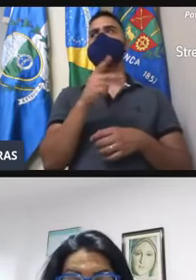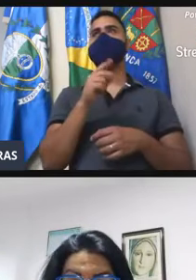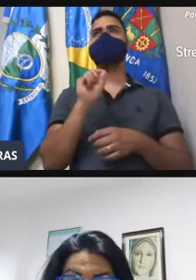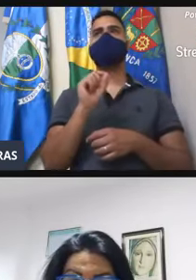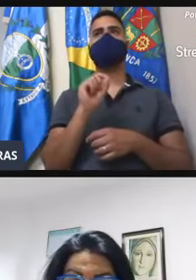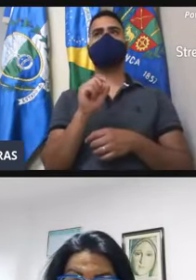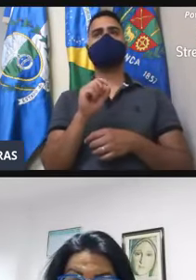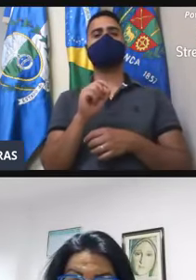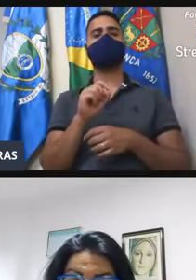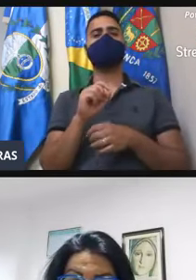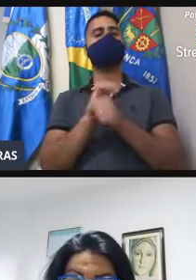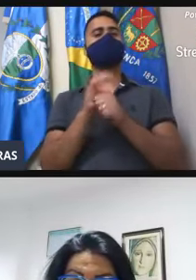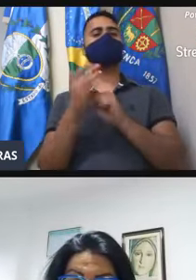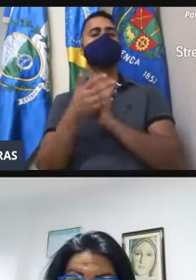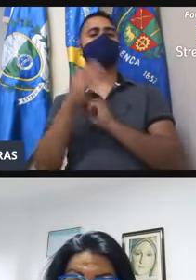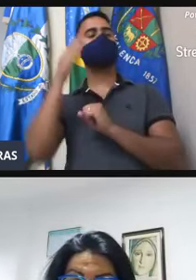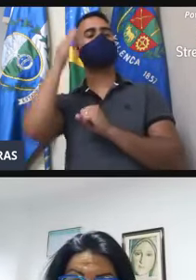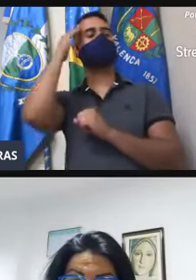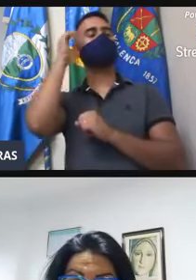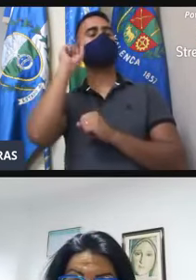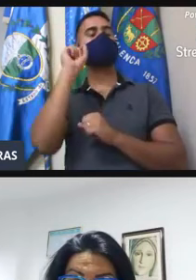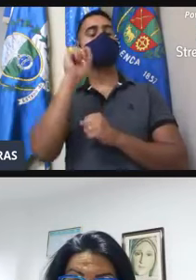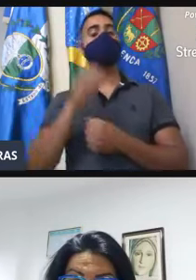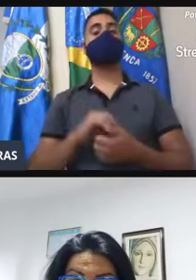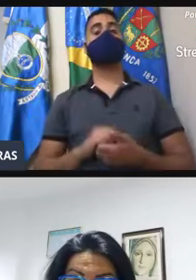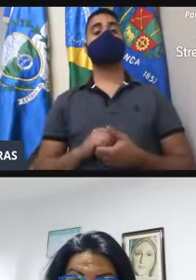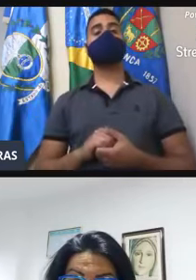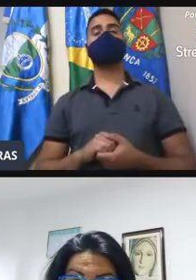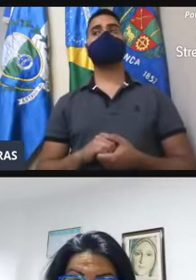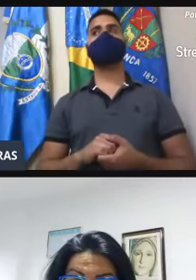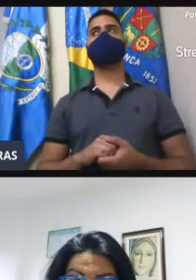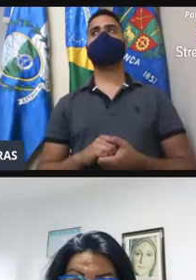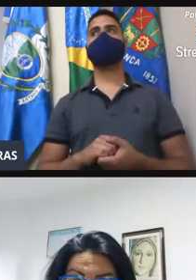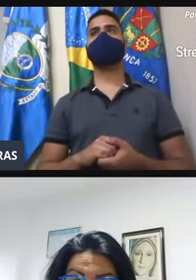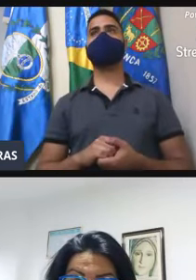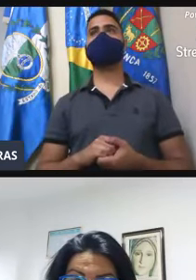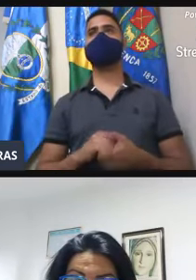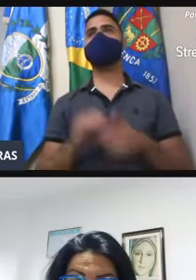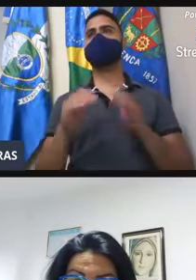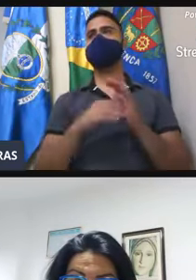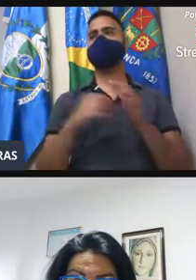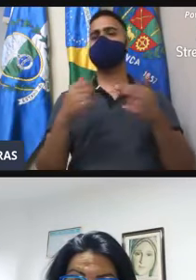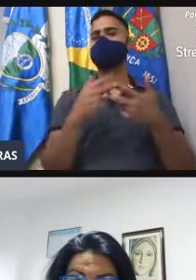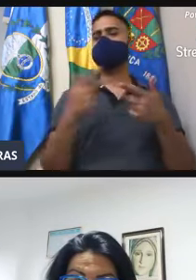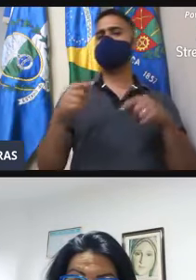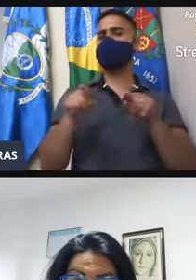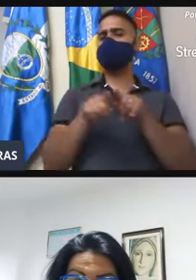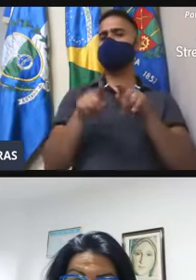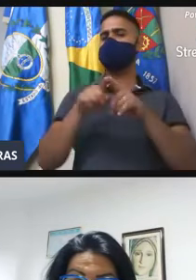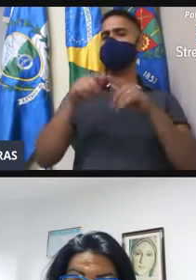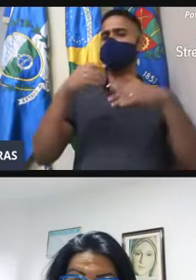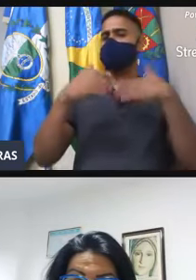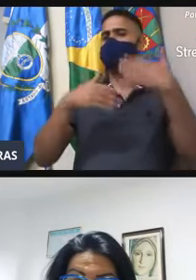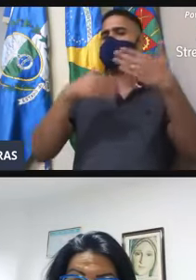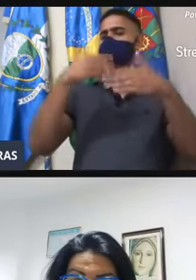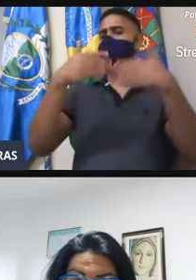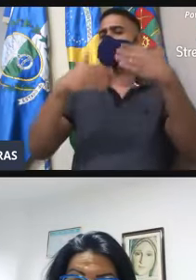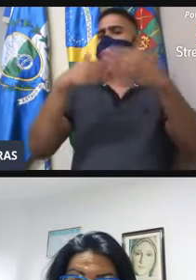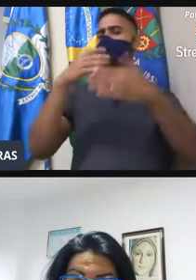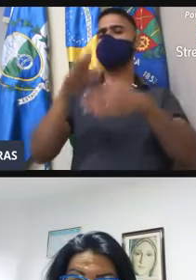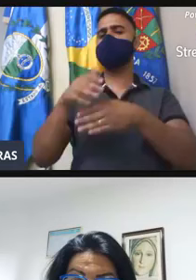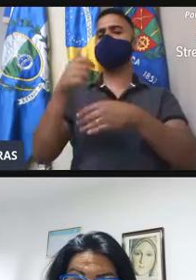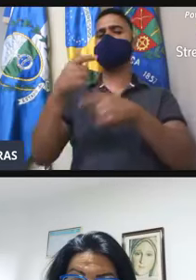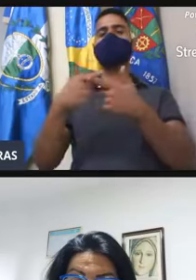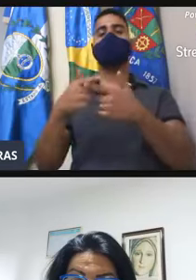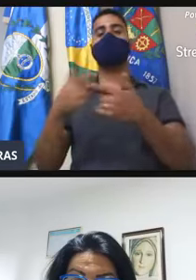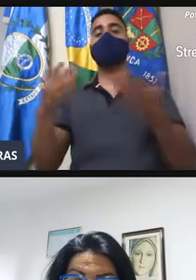só entendo que, graças a Deus, isso tudo também está evoluindo dessa forma,